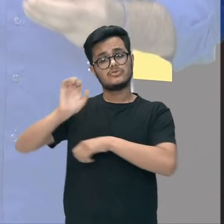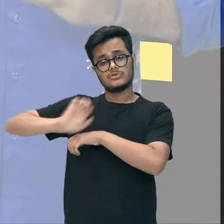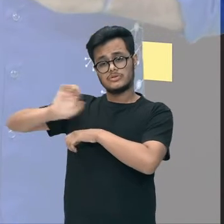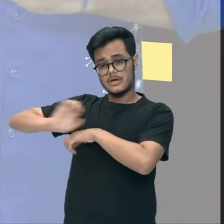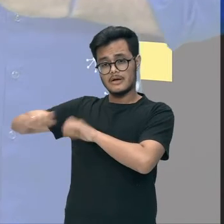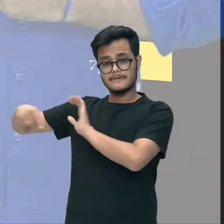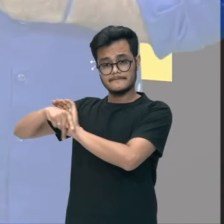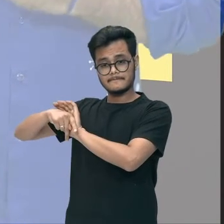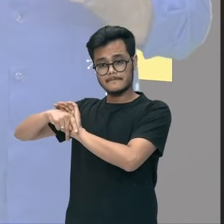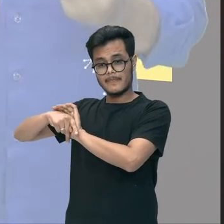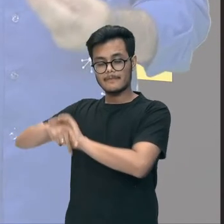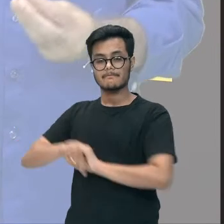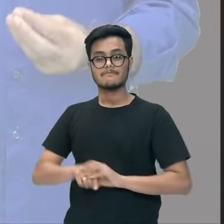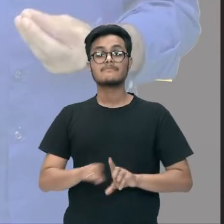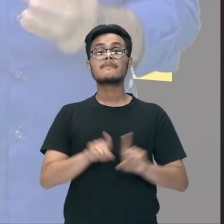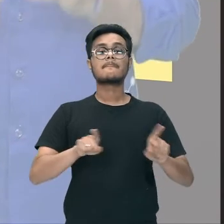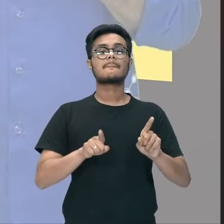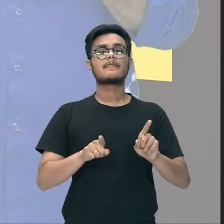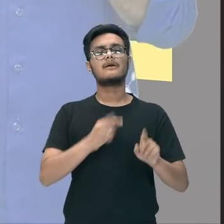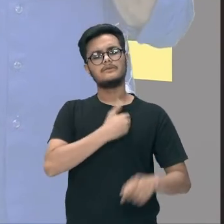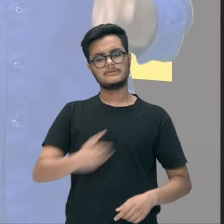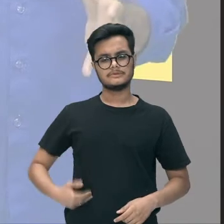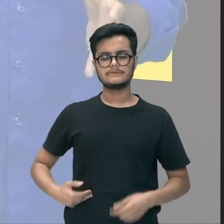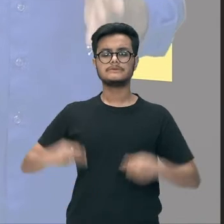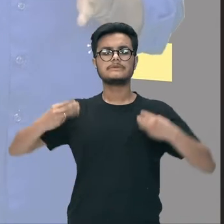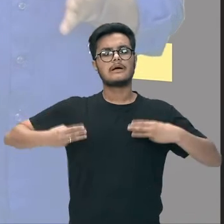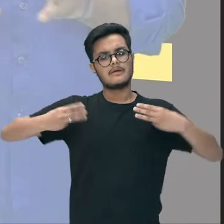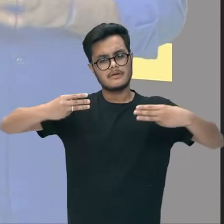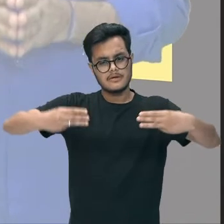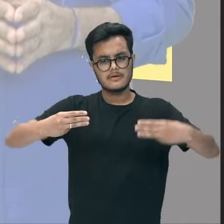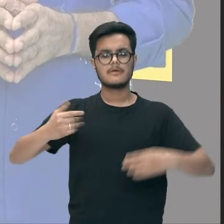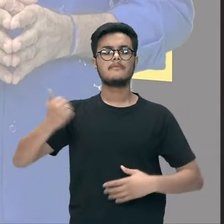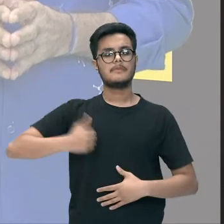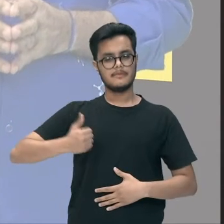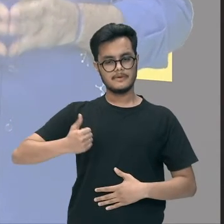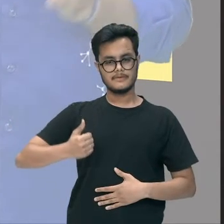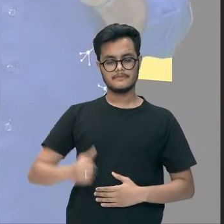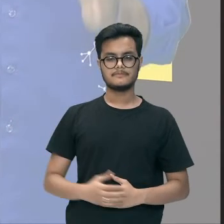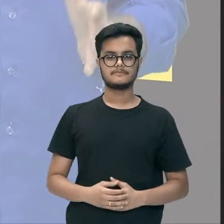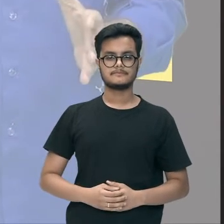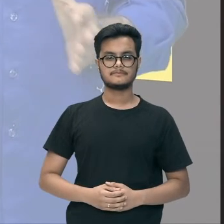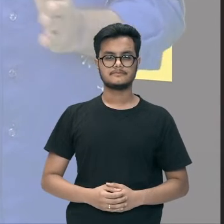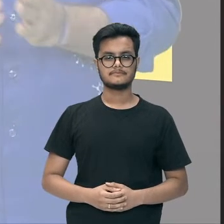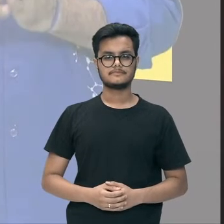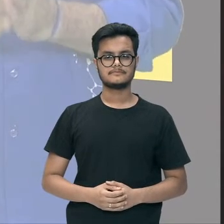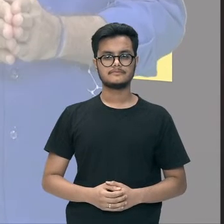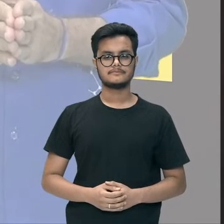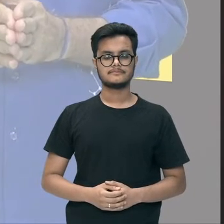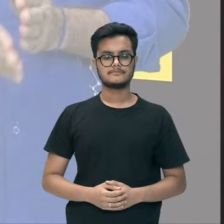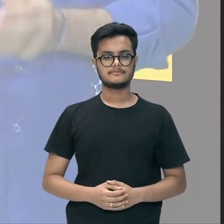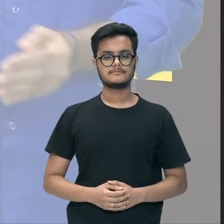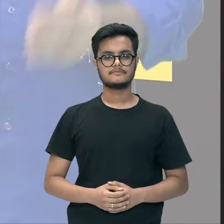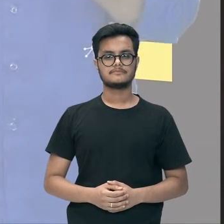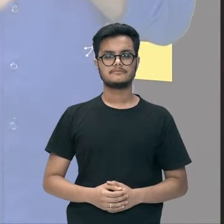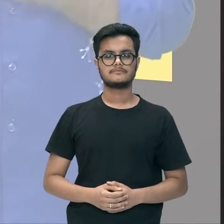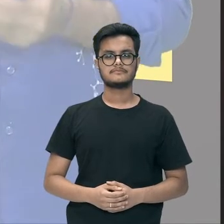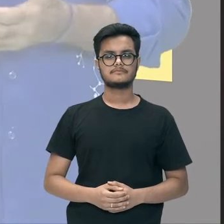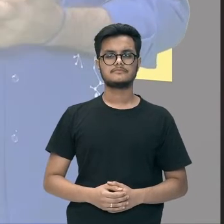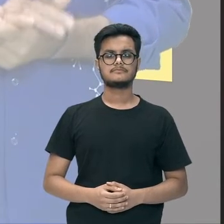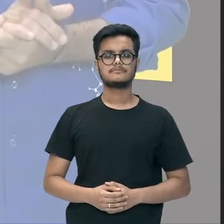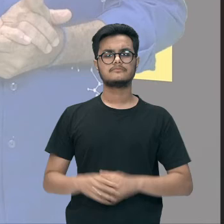né? Mas quem governa, na realidade, quem tem o poder executivo está na mão do primeiro-ministro, está na mão do parlamento, daí parlamentarismo. Por que